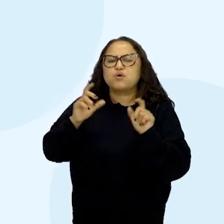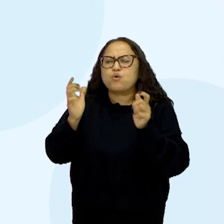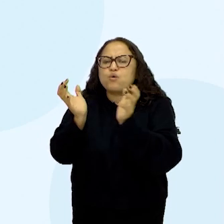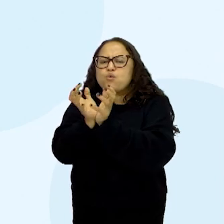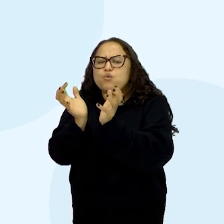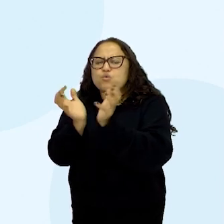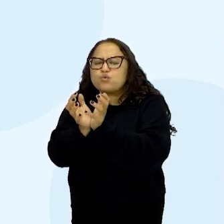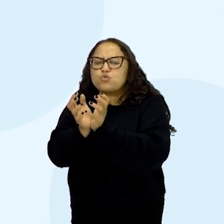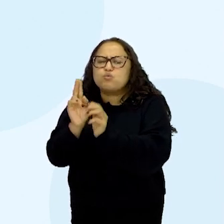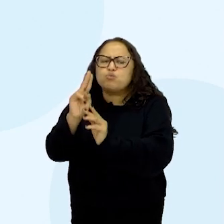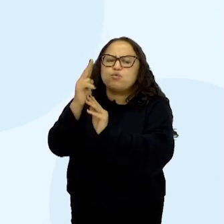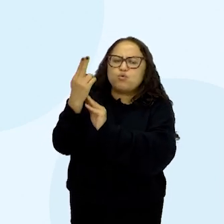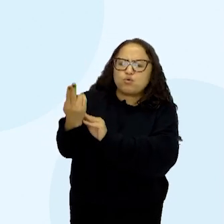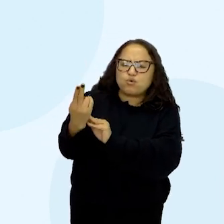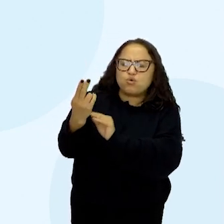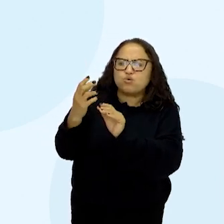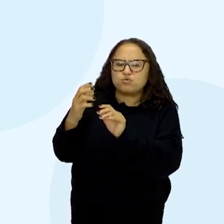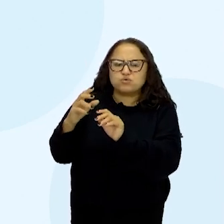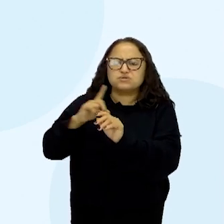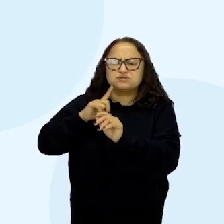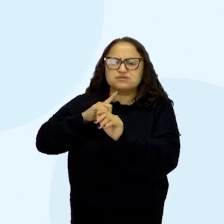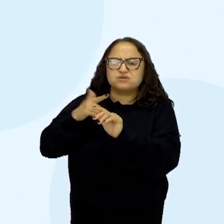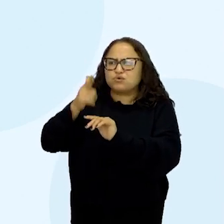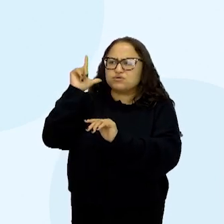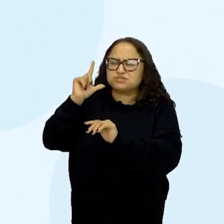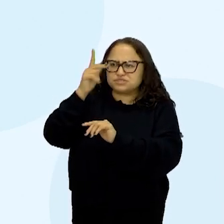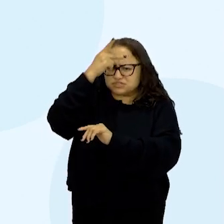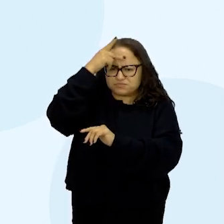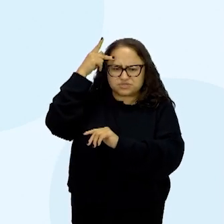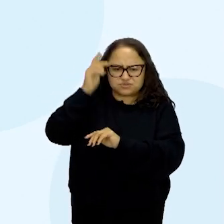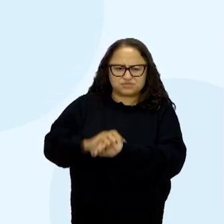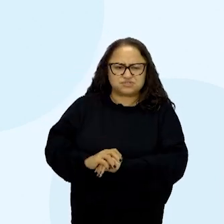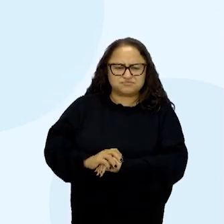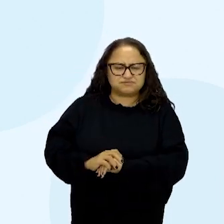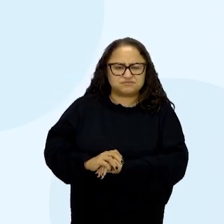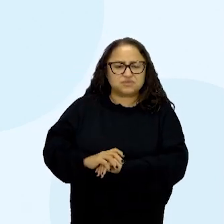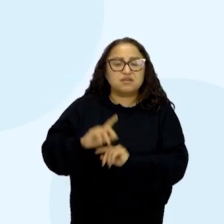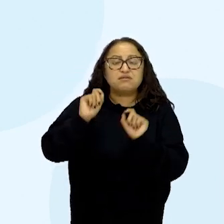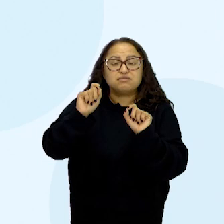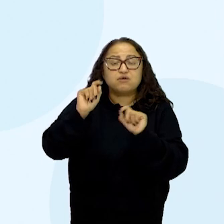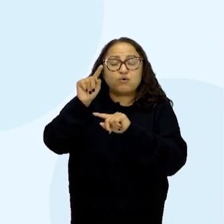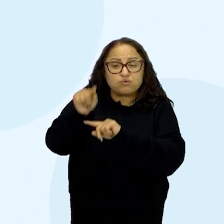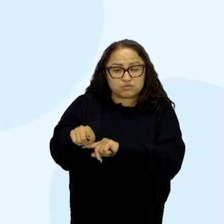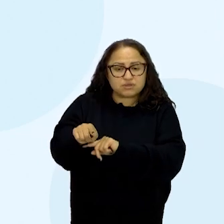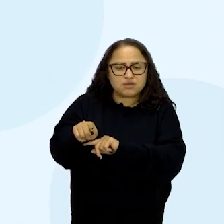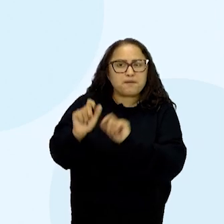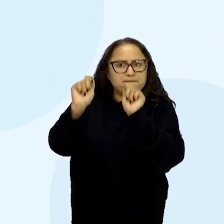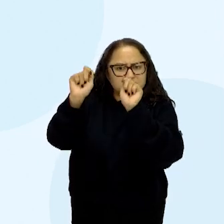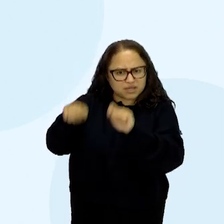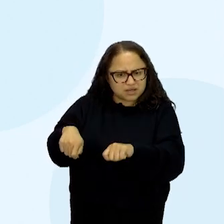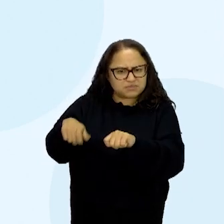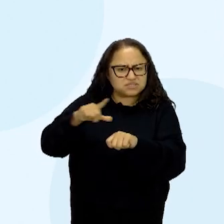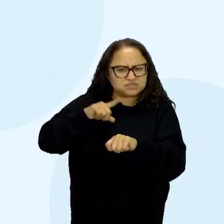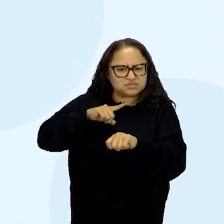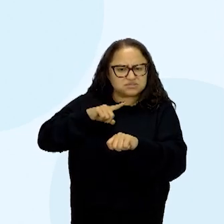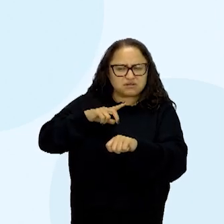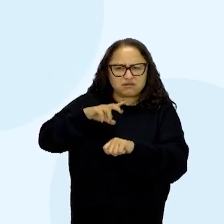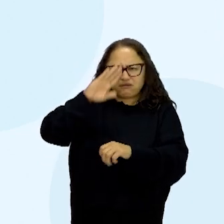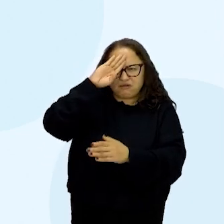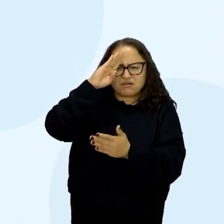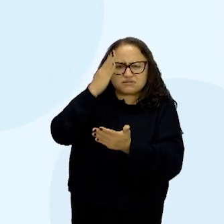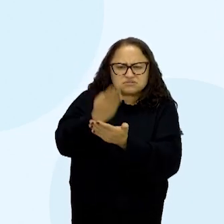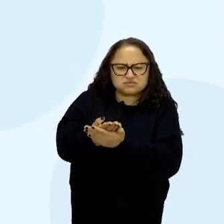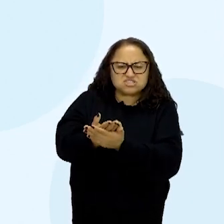group or class of people. O que é estereótipo? Resposta possível é uma